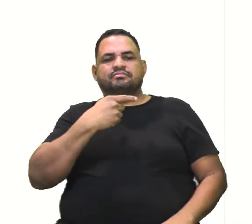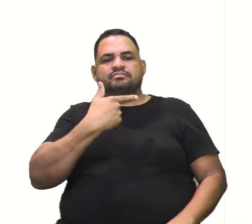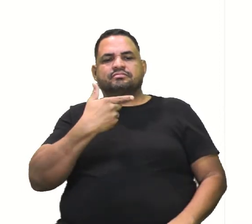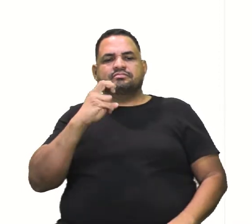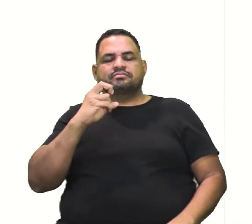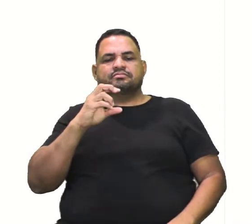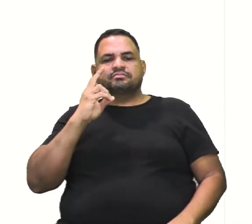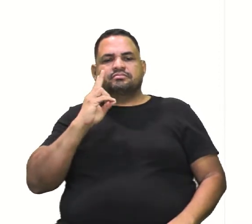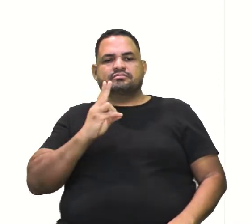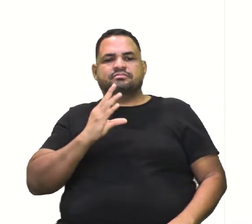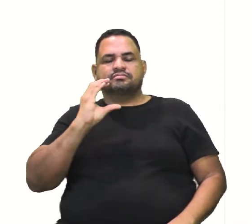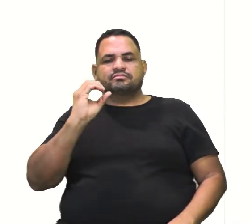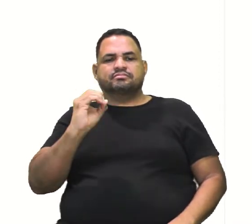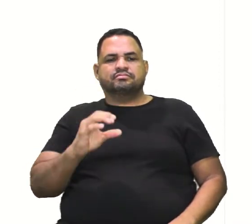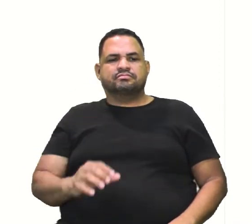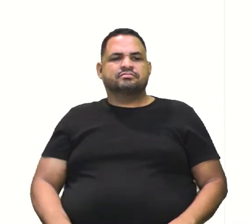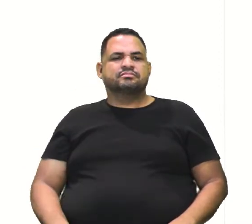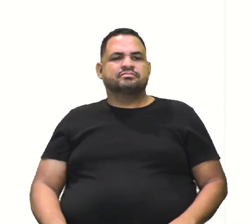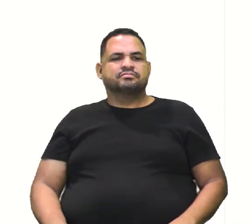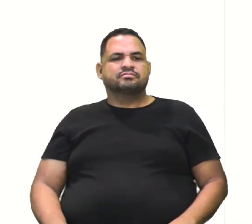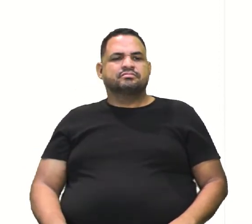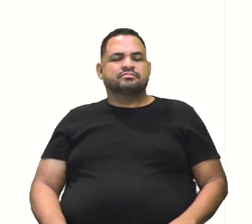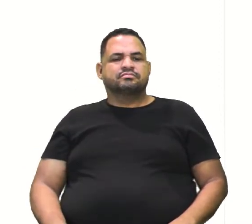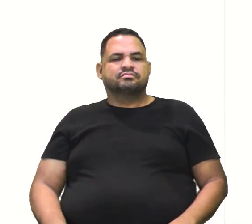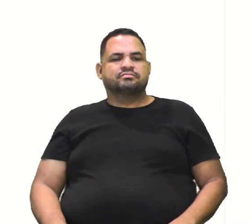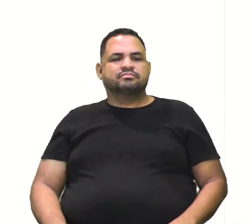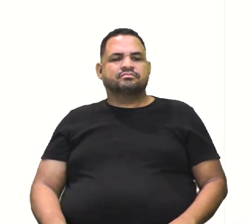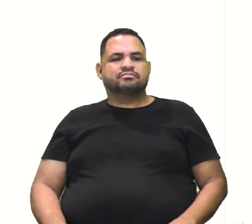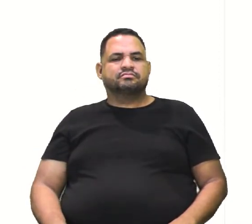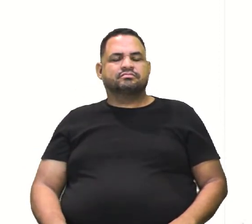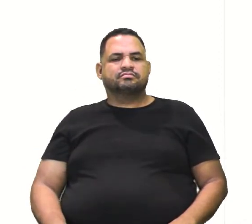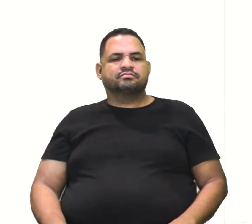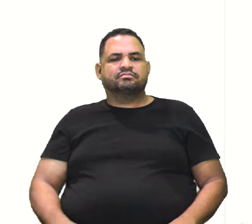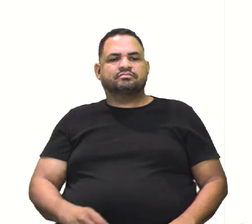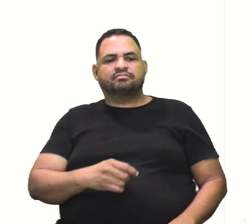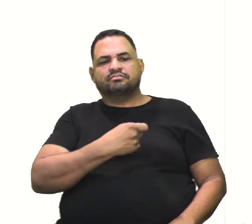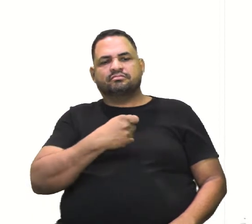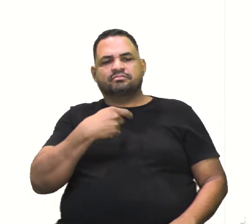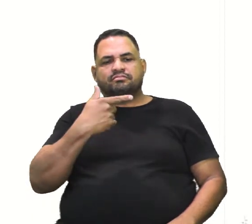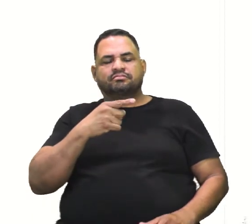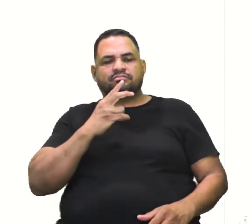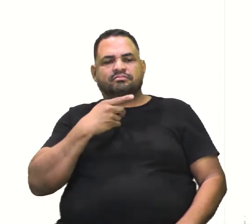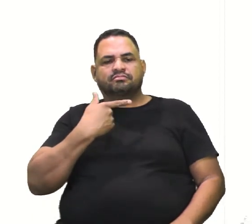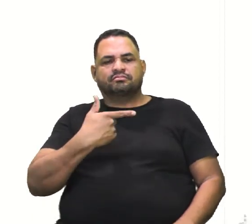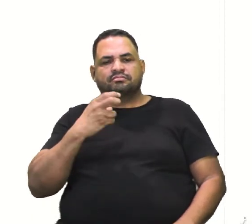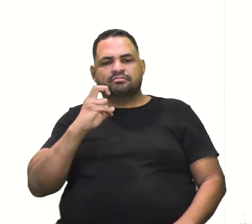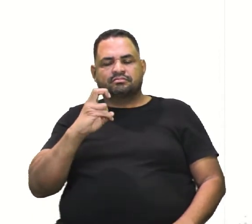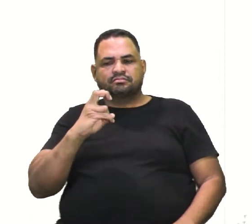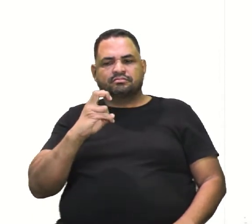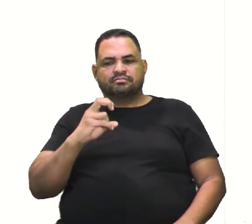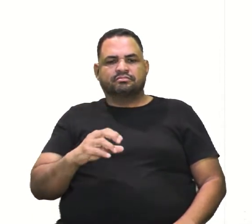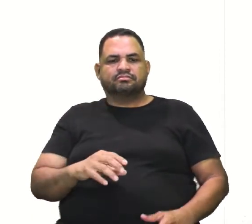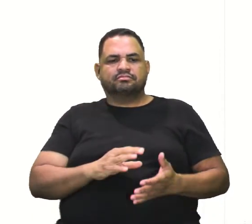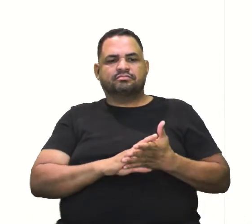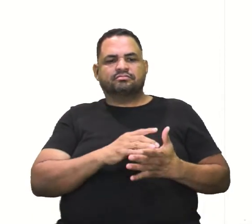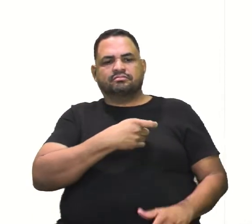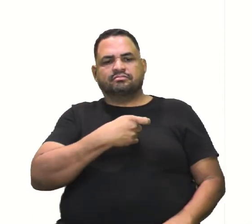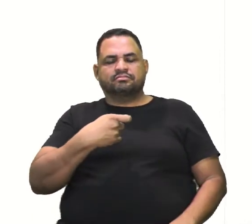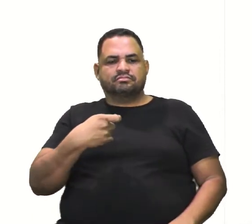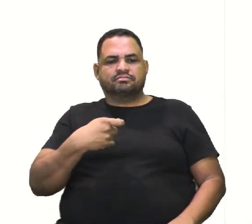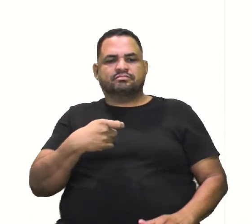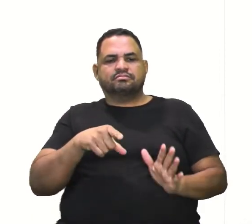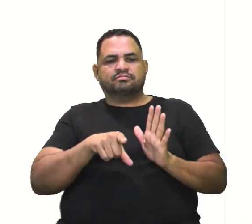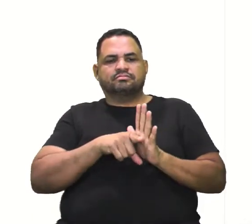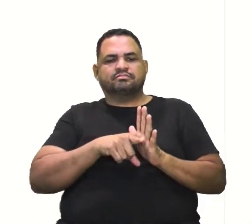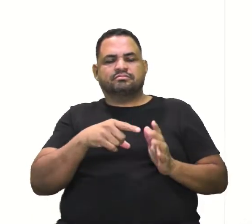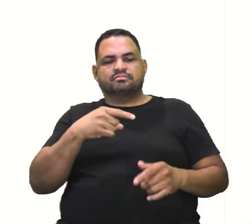Bom, a equação do segundo grau incompleta, né? Vamos passar o 25 para o outro lado? Isso. X ao quadrado igual a 25. X é igual